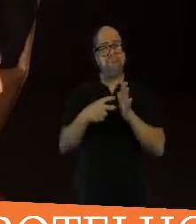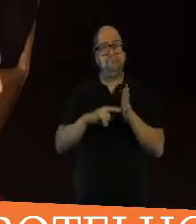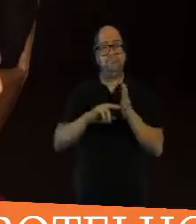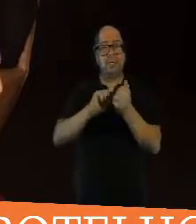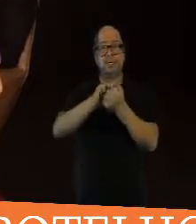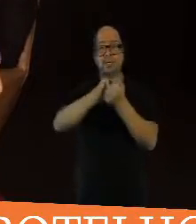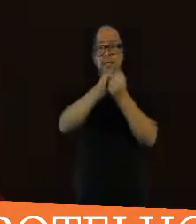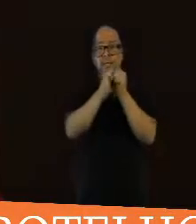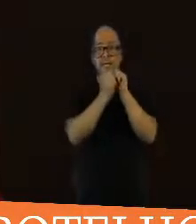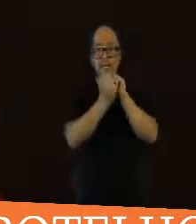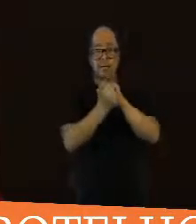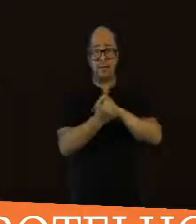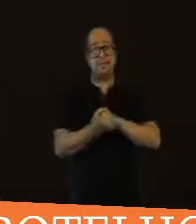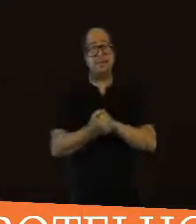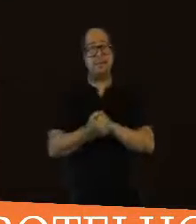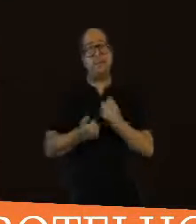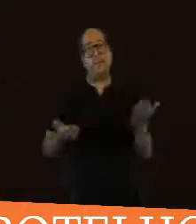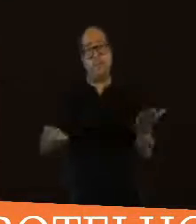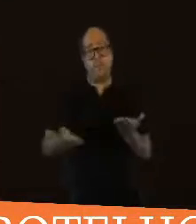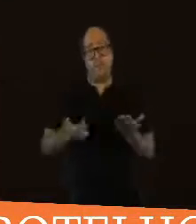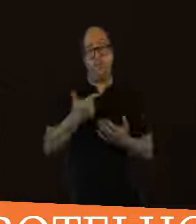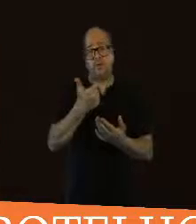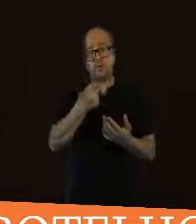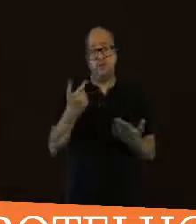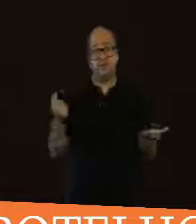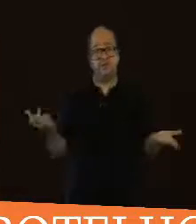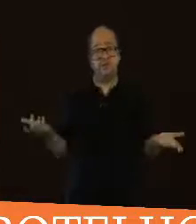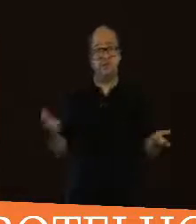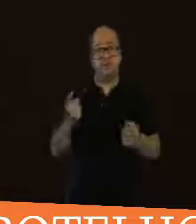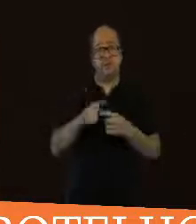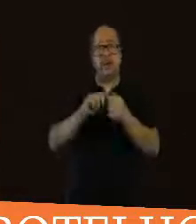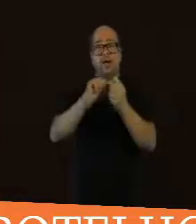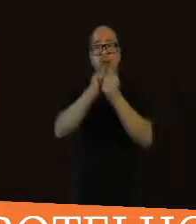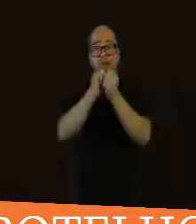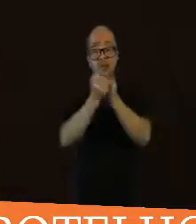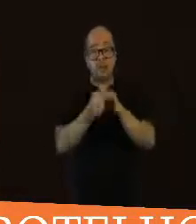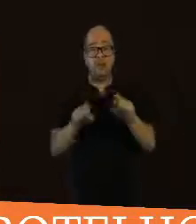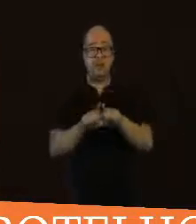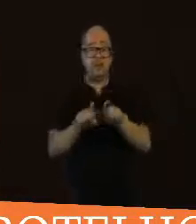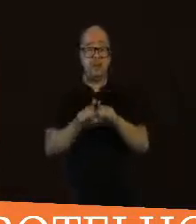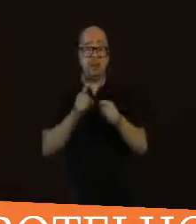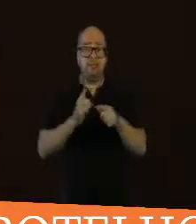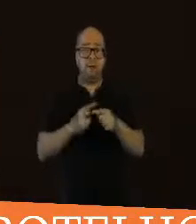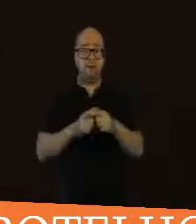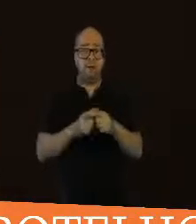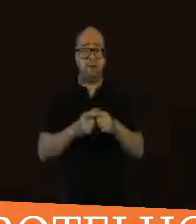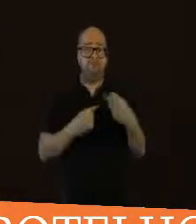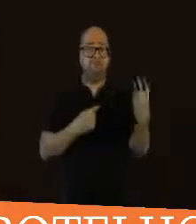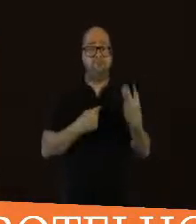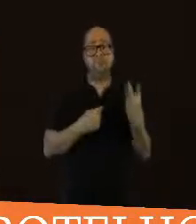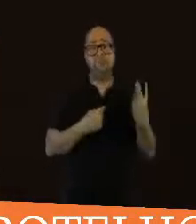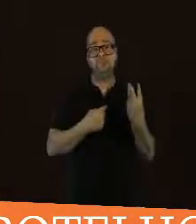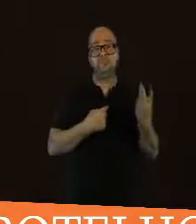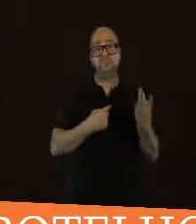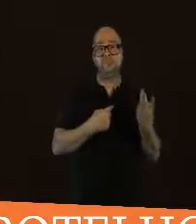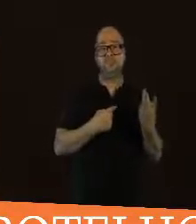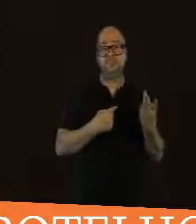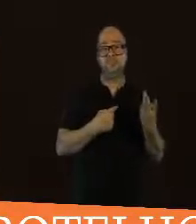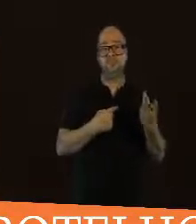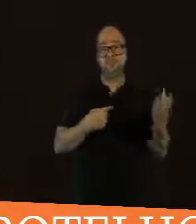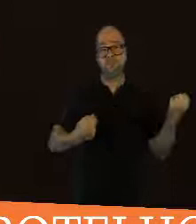pouco fiéis e um pouco infiéis, porque a gente teve que adaptar também em decorrência do que a gente tinha em relação